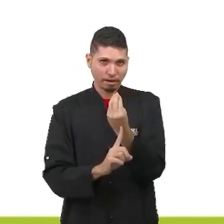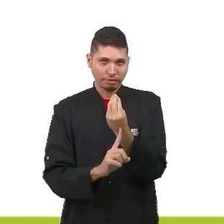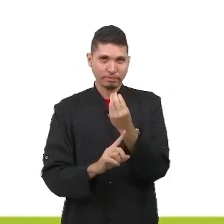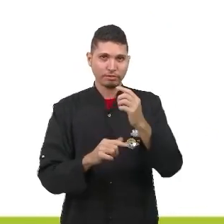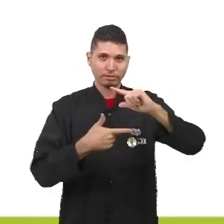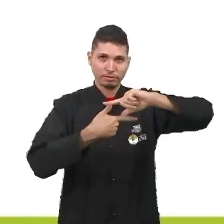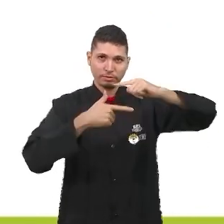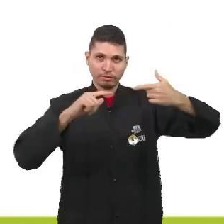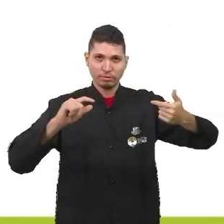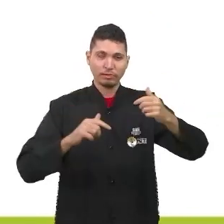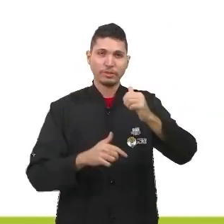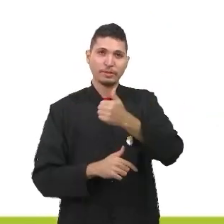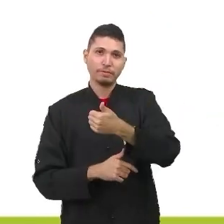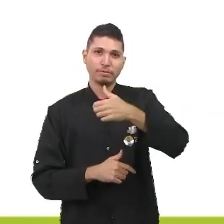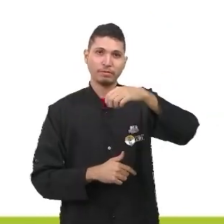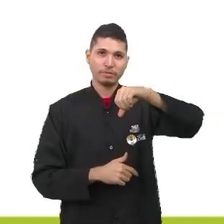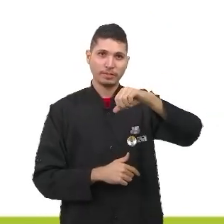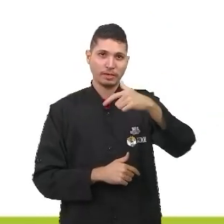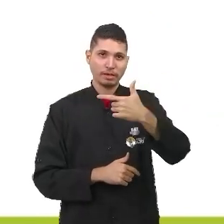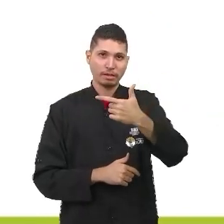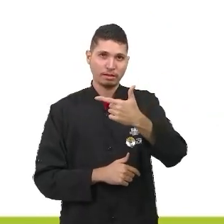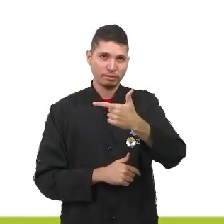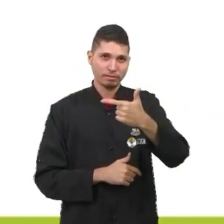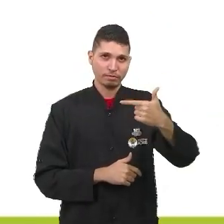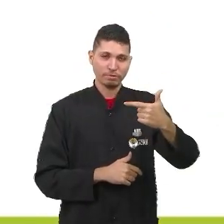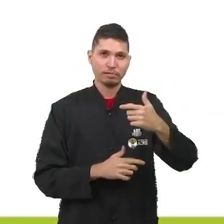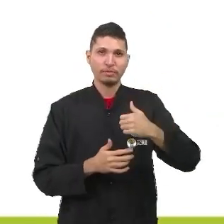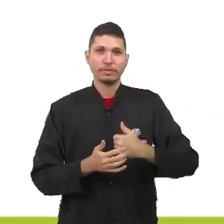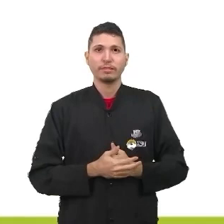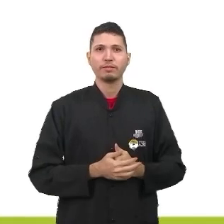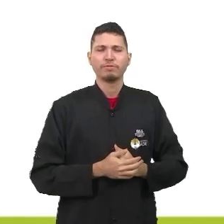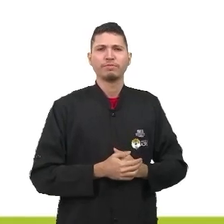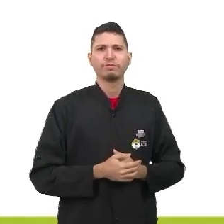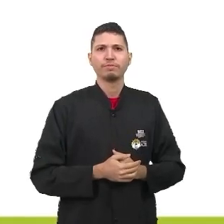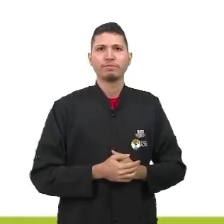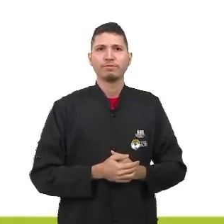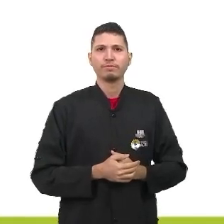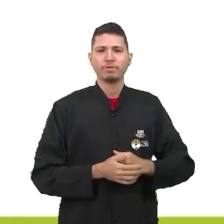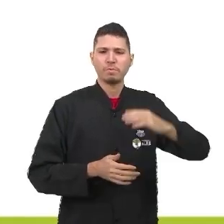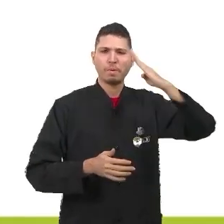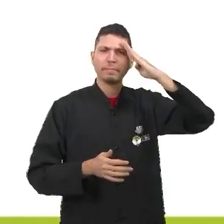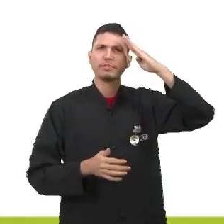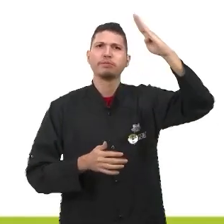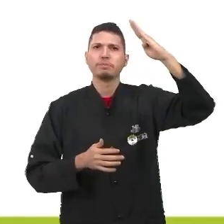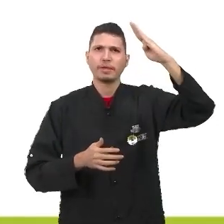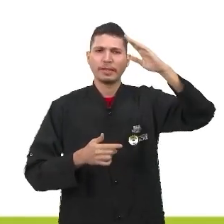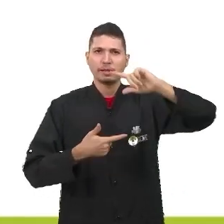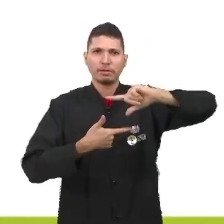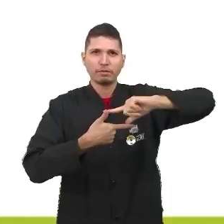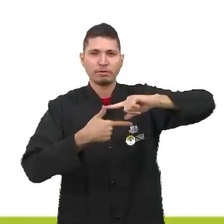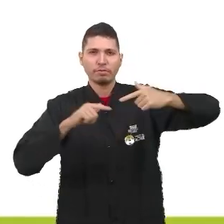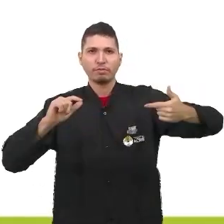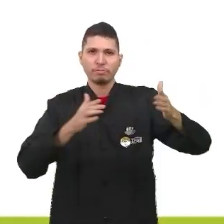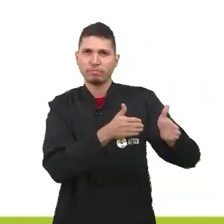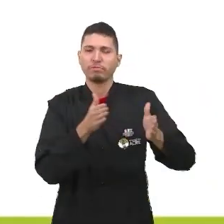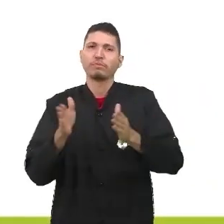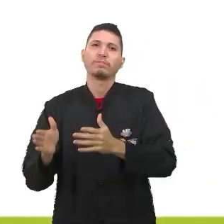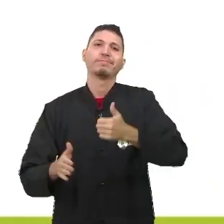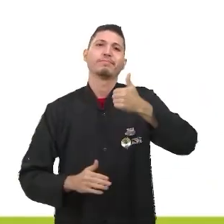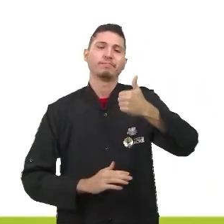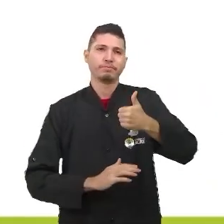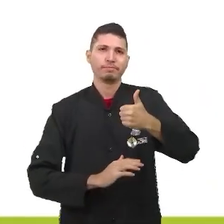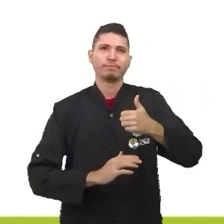aí em 1922, que foi uma precursora do modernismo, da primeira fase do modernismo. Então,